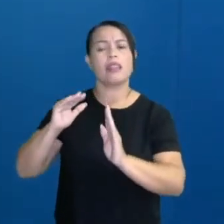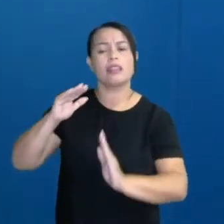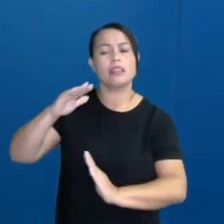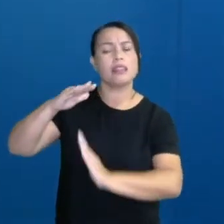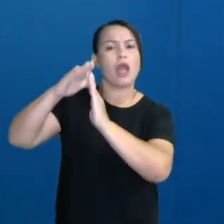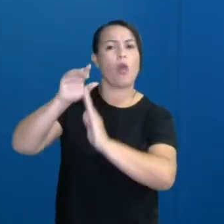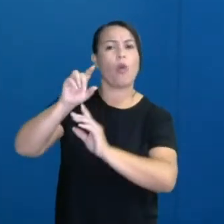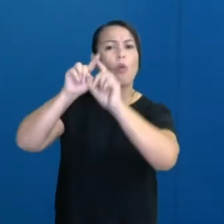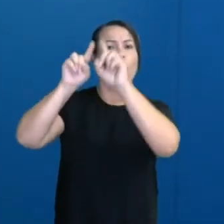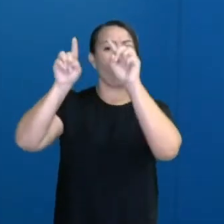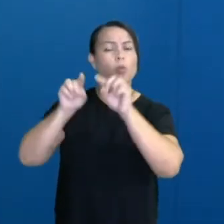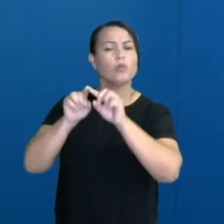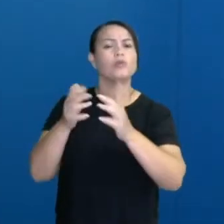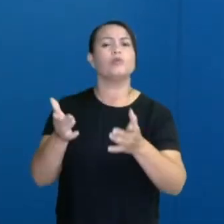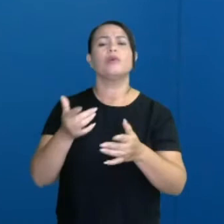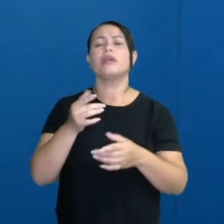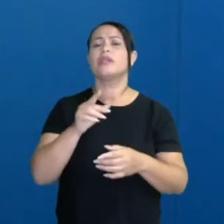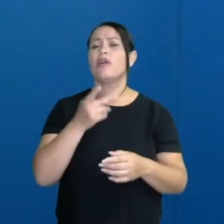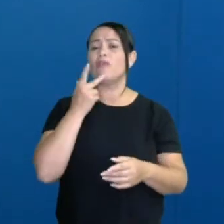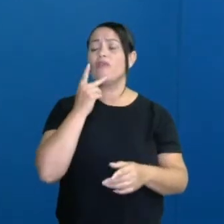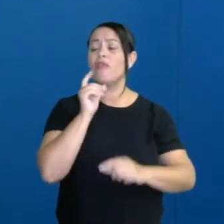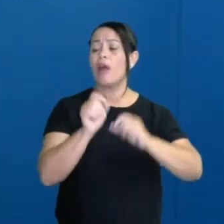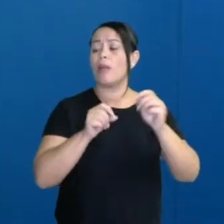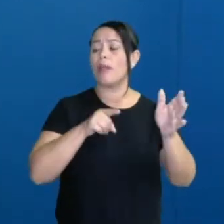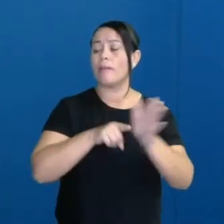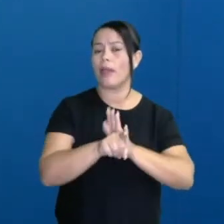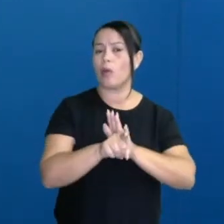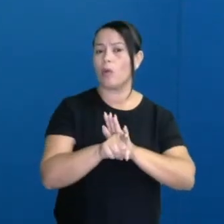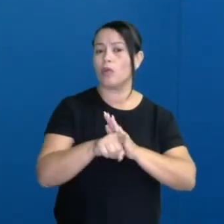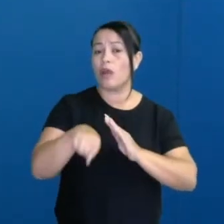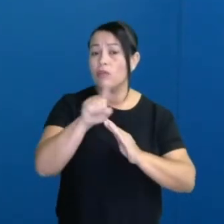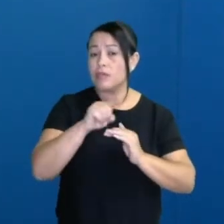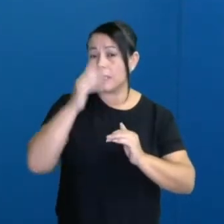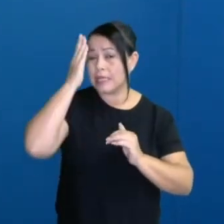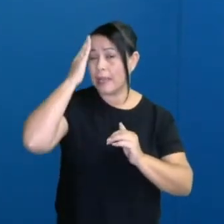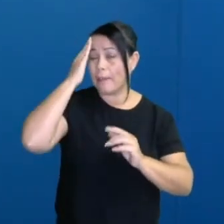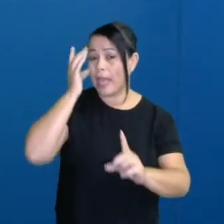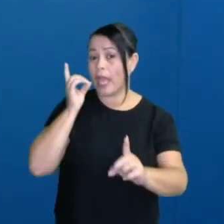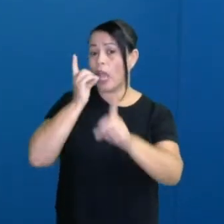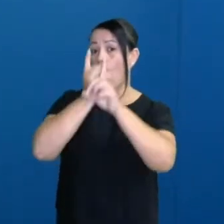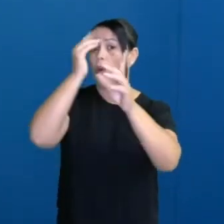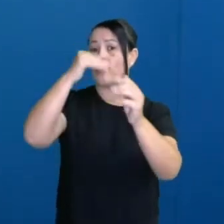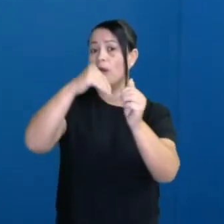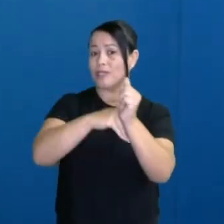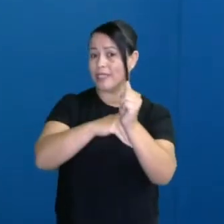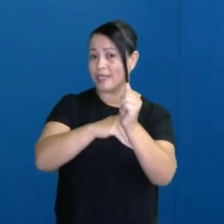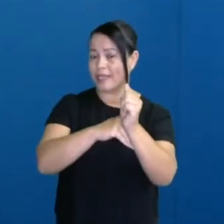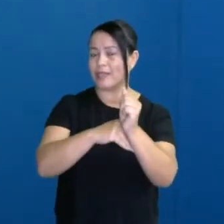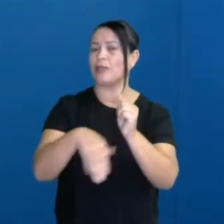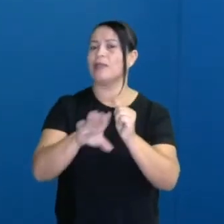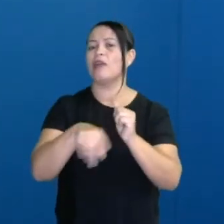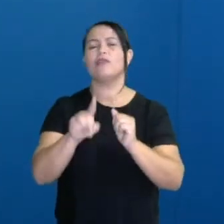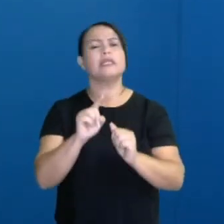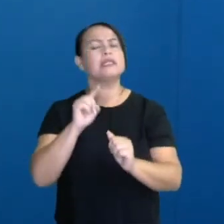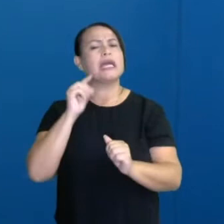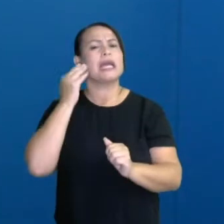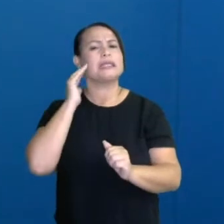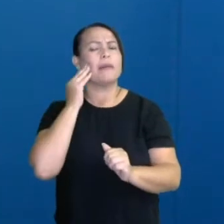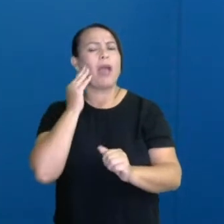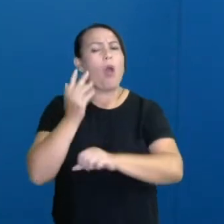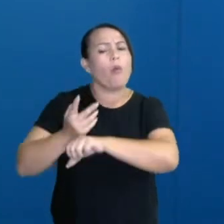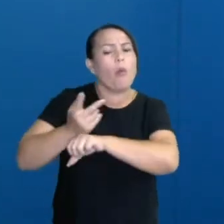bloco. E no enunciado ele diz assim, ó, descubra o segredo, tá ok? Então, você vai ter que